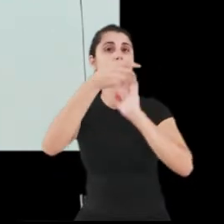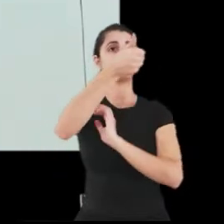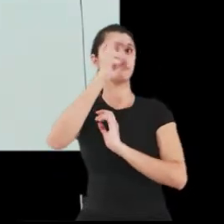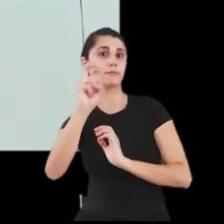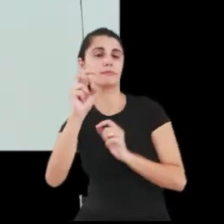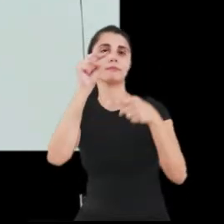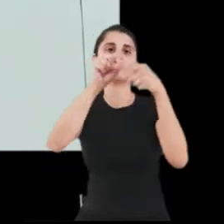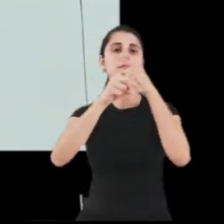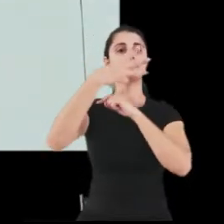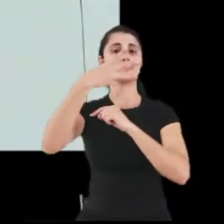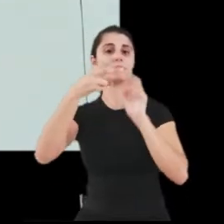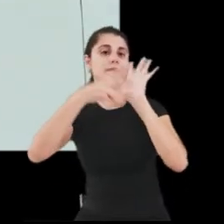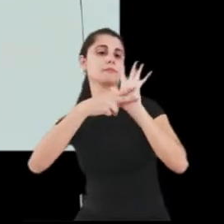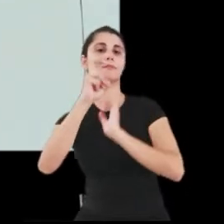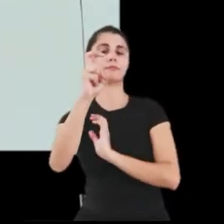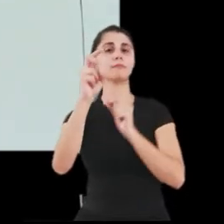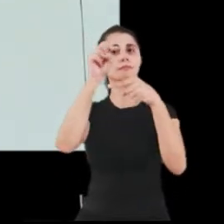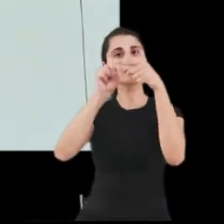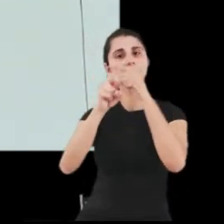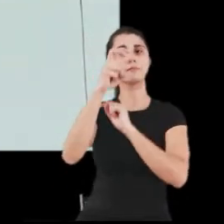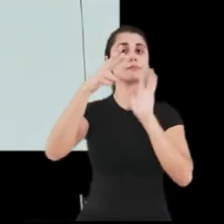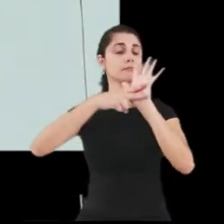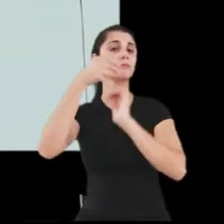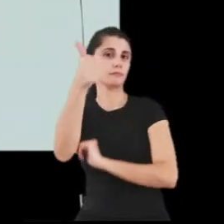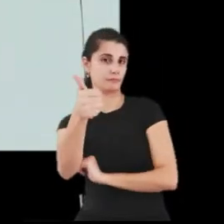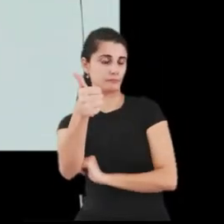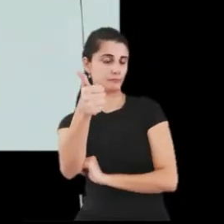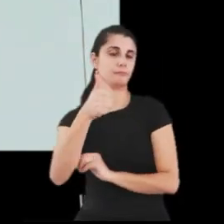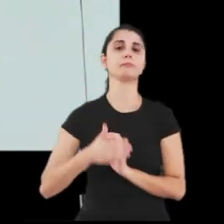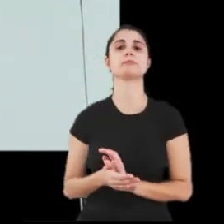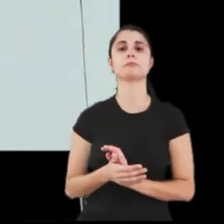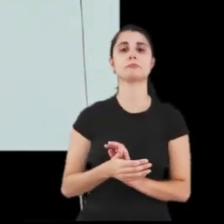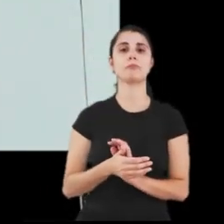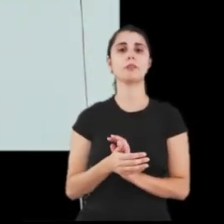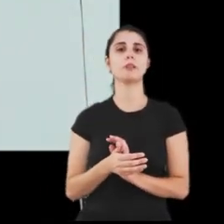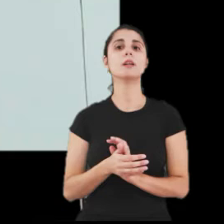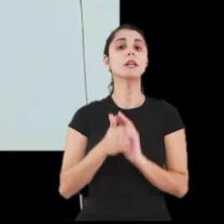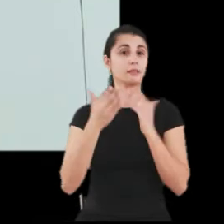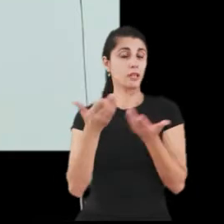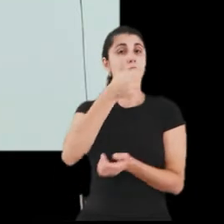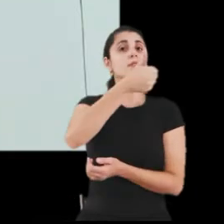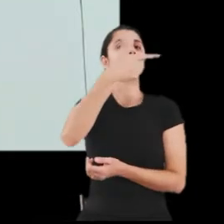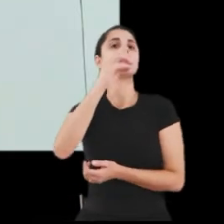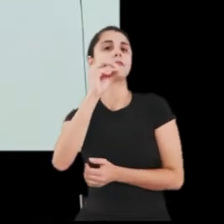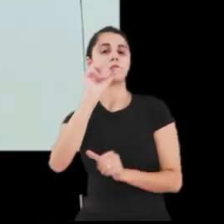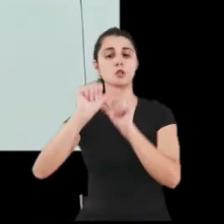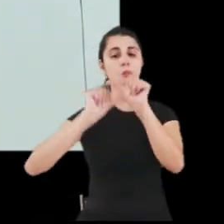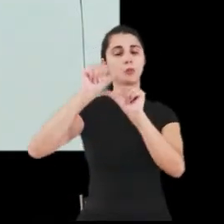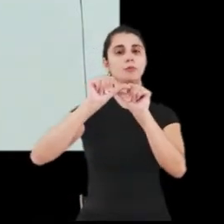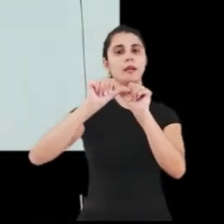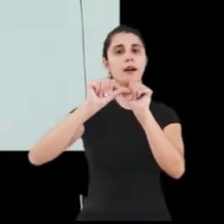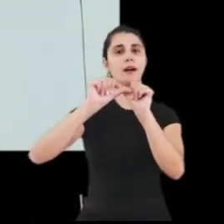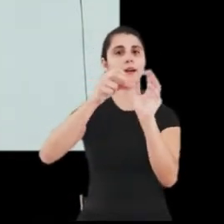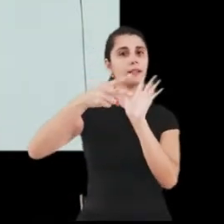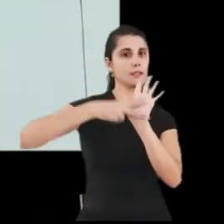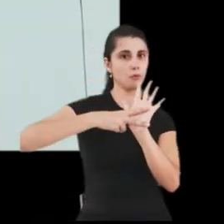por 3 dá 5 e por 5 dá 1. 120 vai ser igual a...